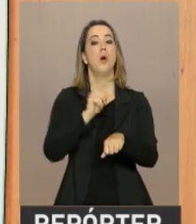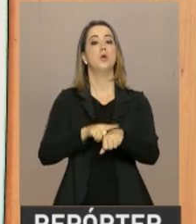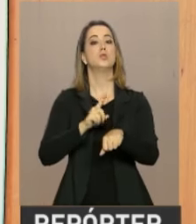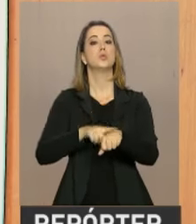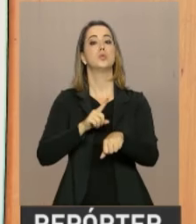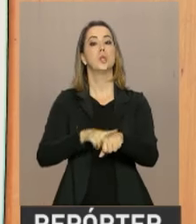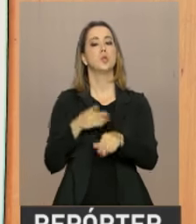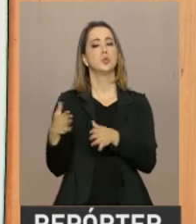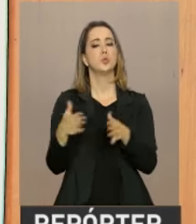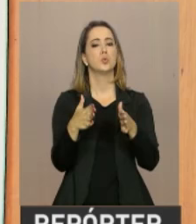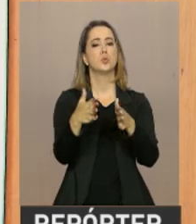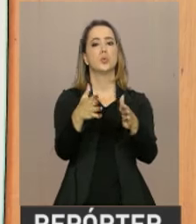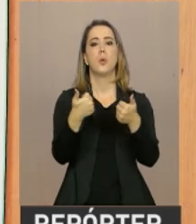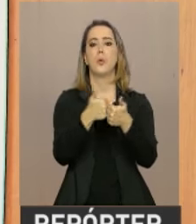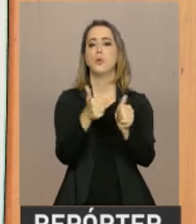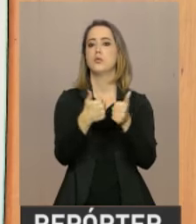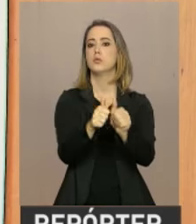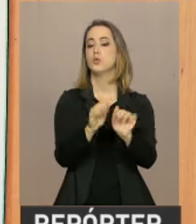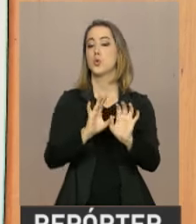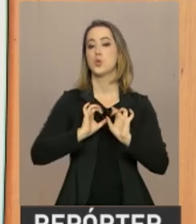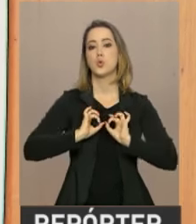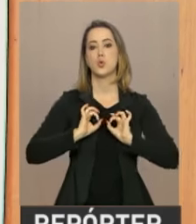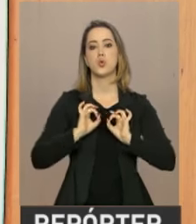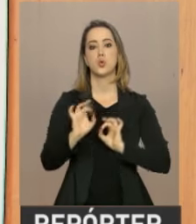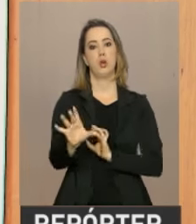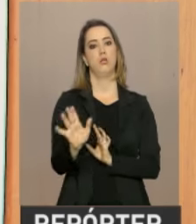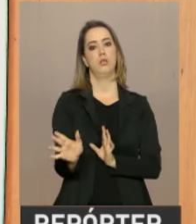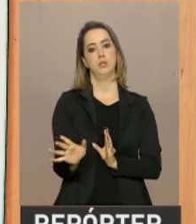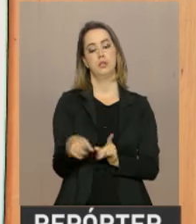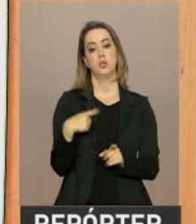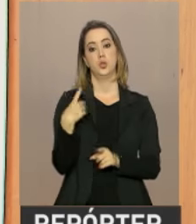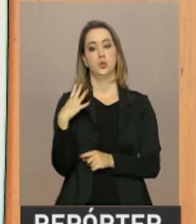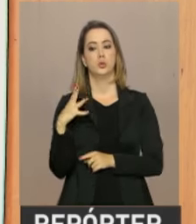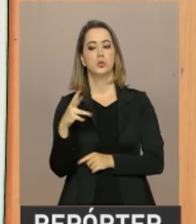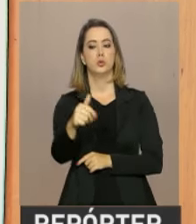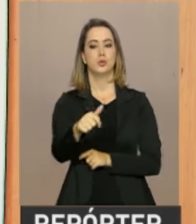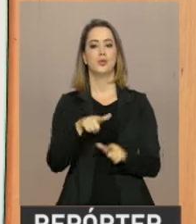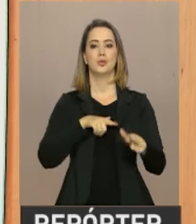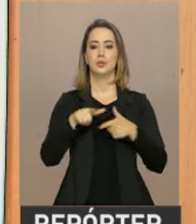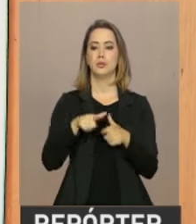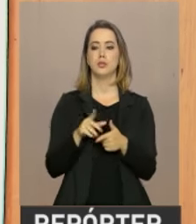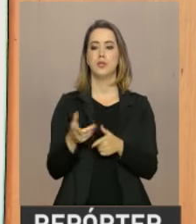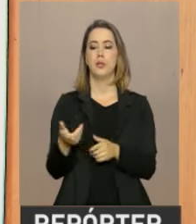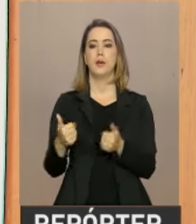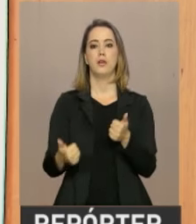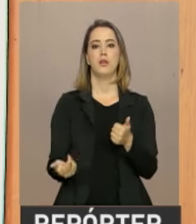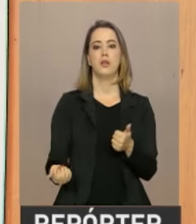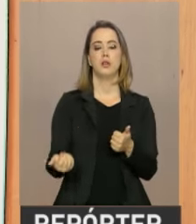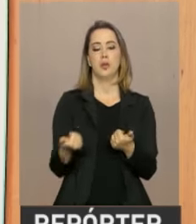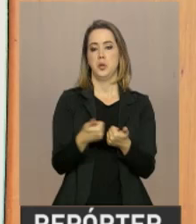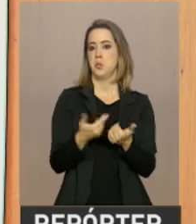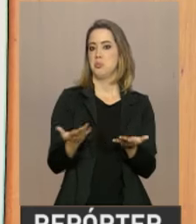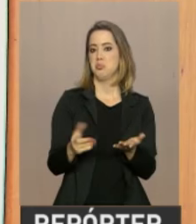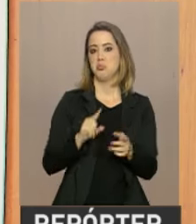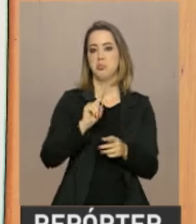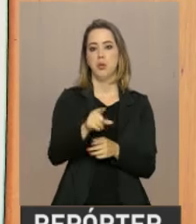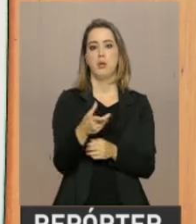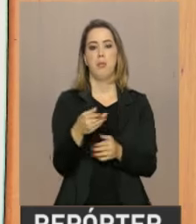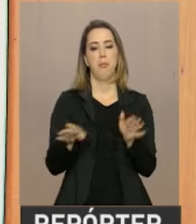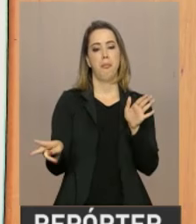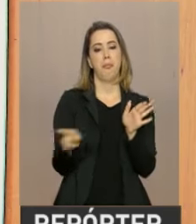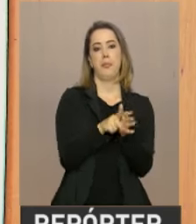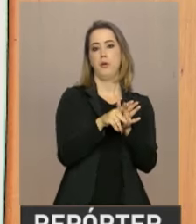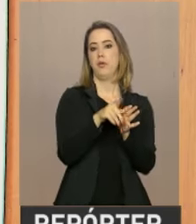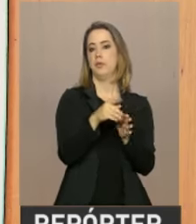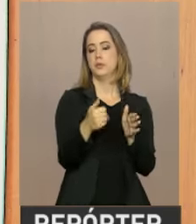corrida durante o deslocamento O que significa que todas essas atividades adicionais são responsabilidade da própria empresa e não